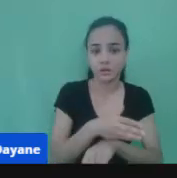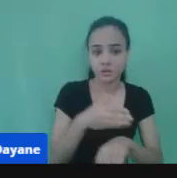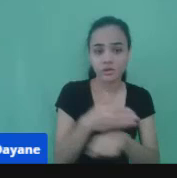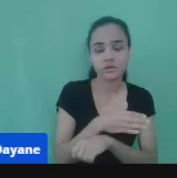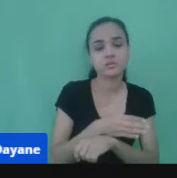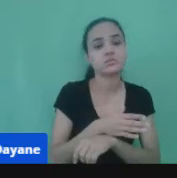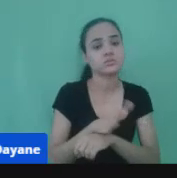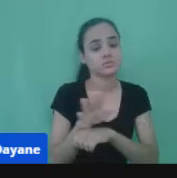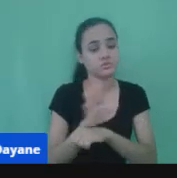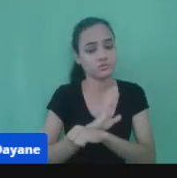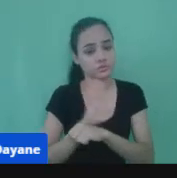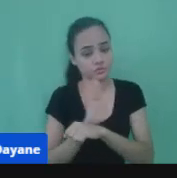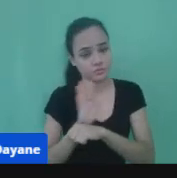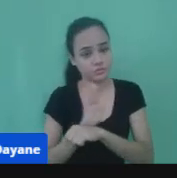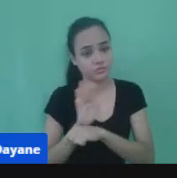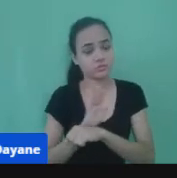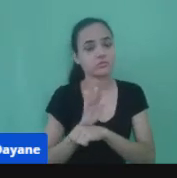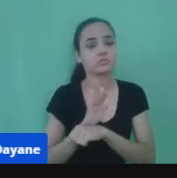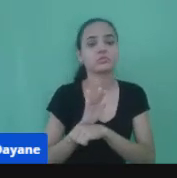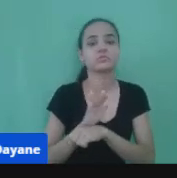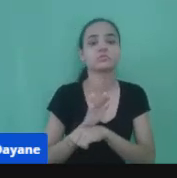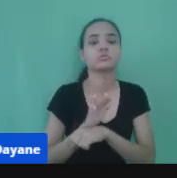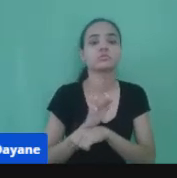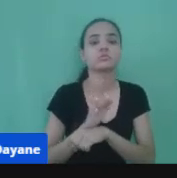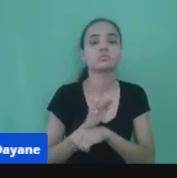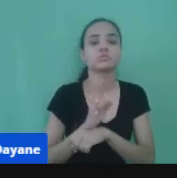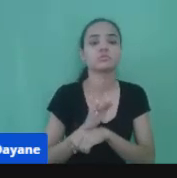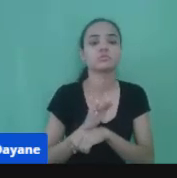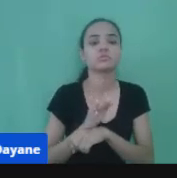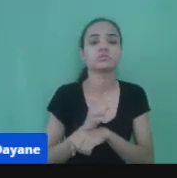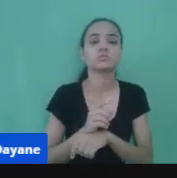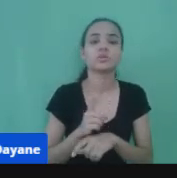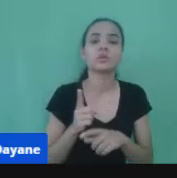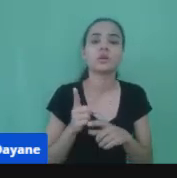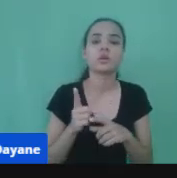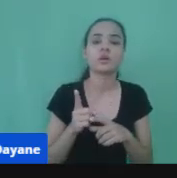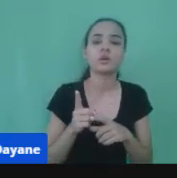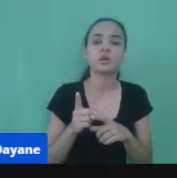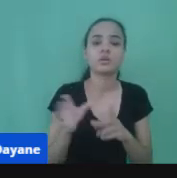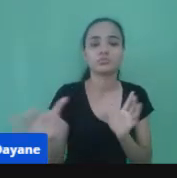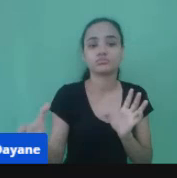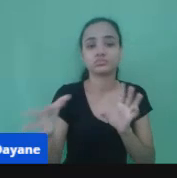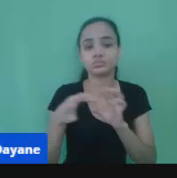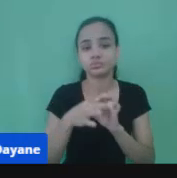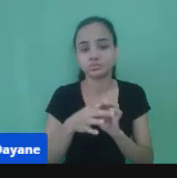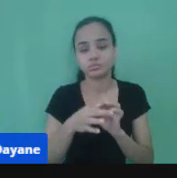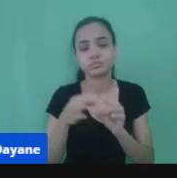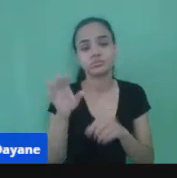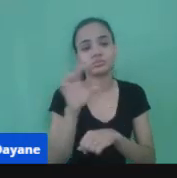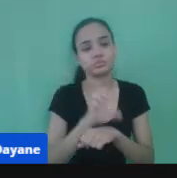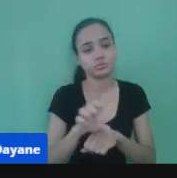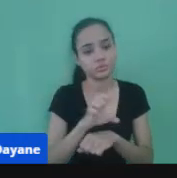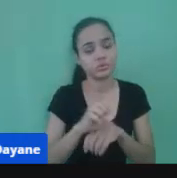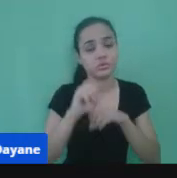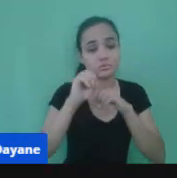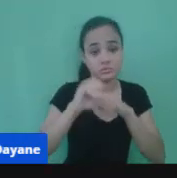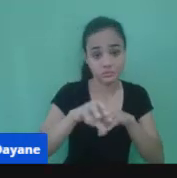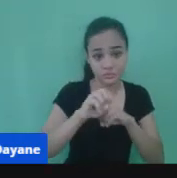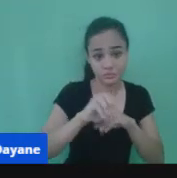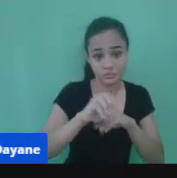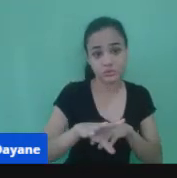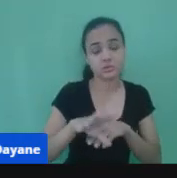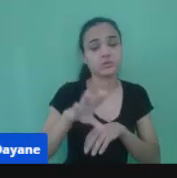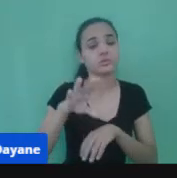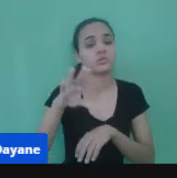aos estados, ao Distrito Federal, a educação, a pesquisa e o desenvolvimento. Então,